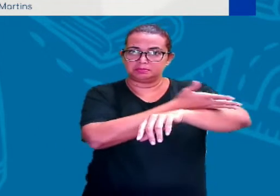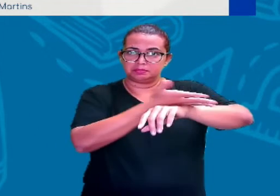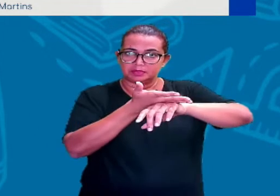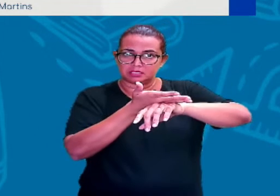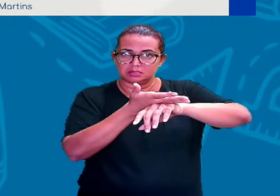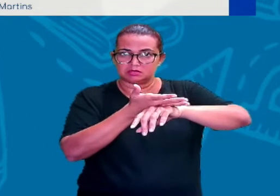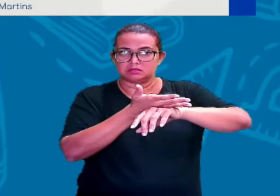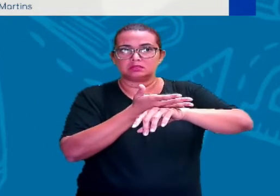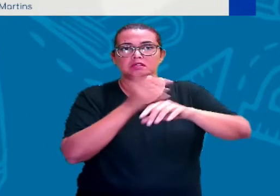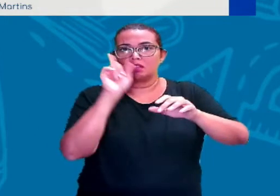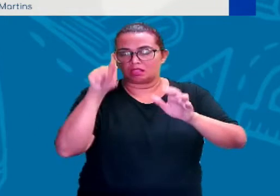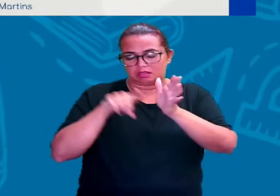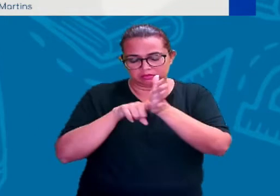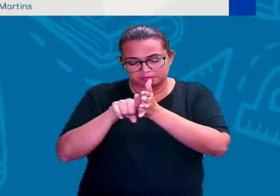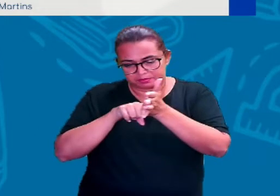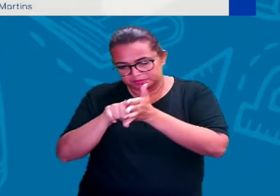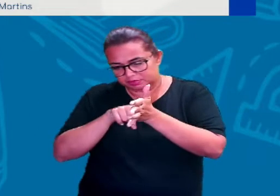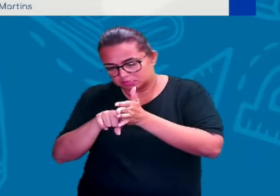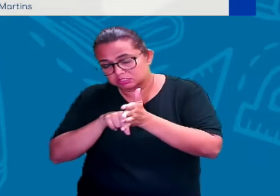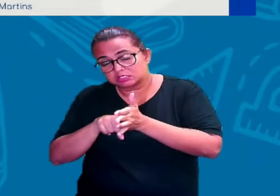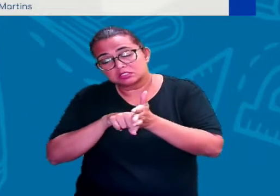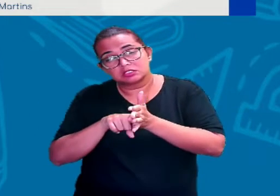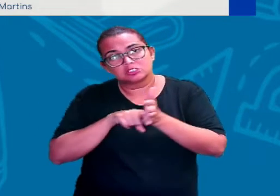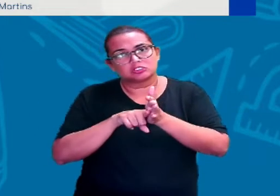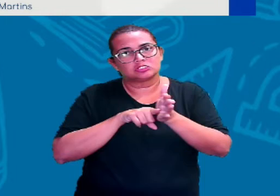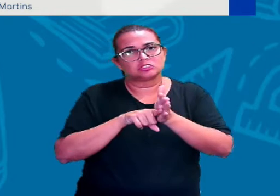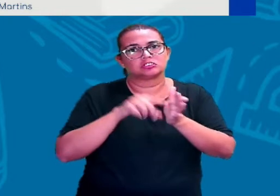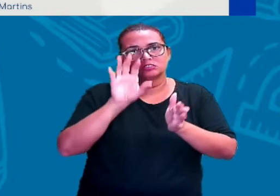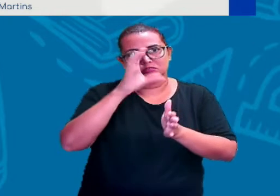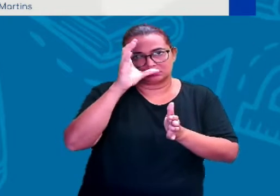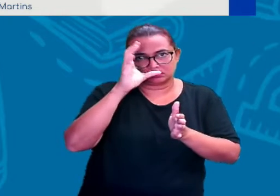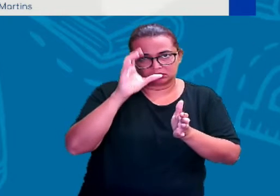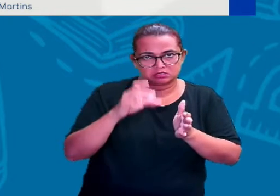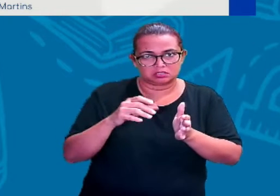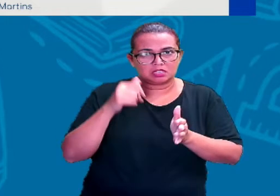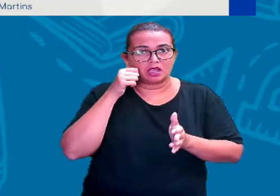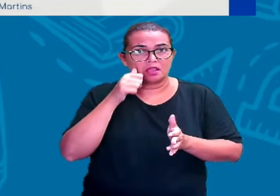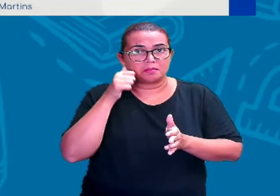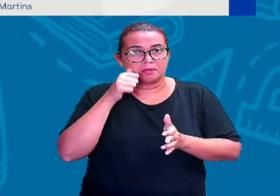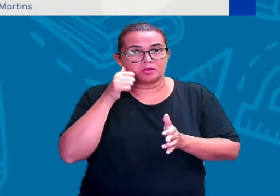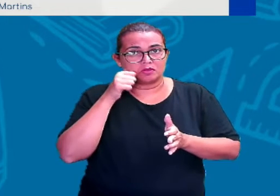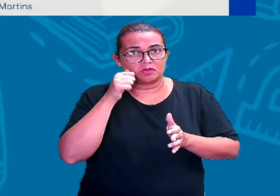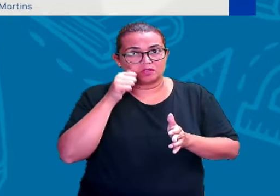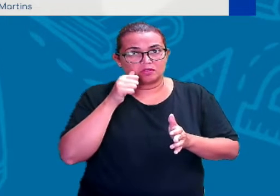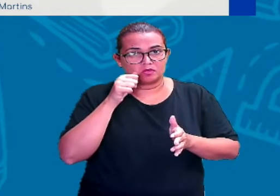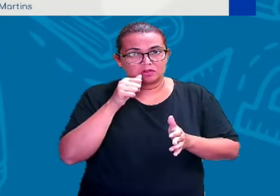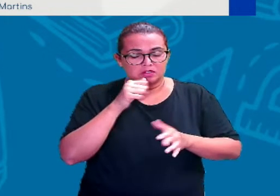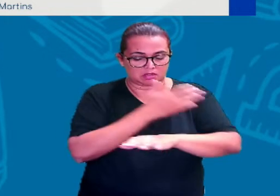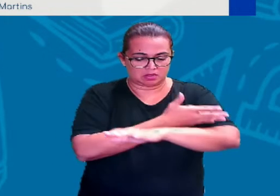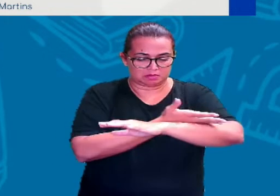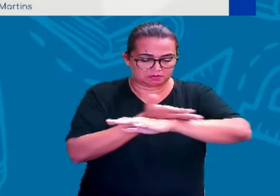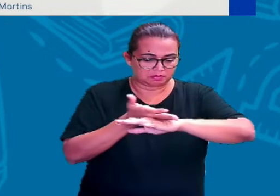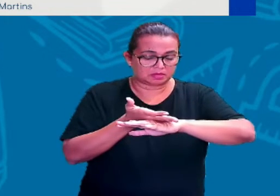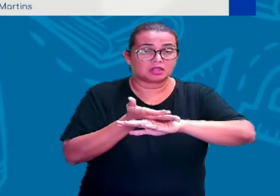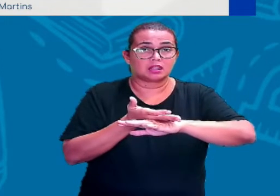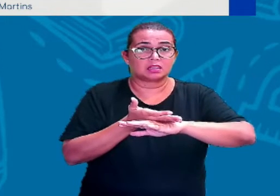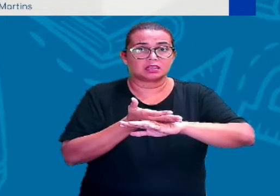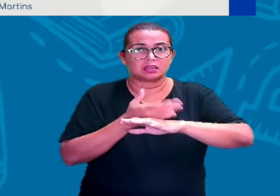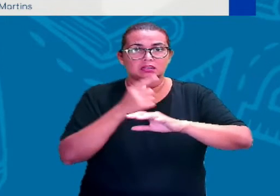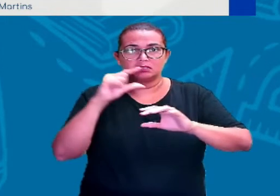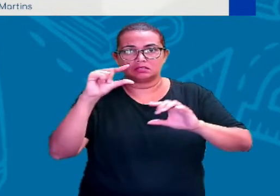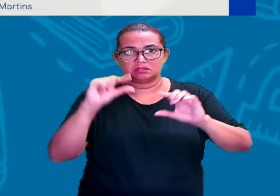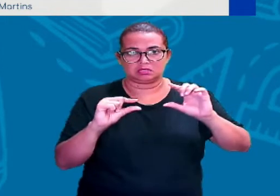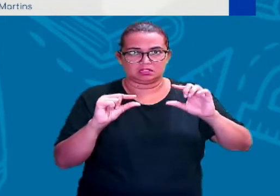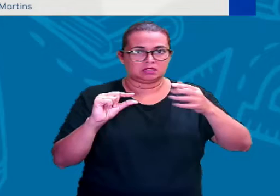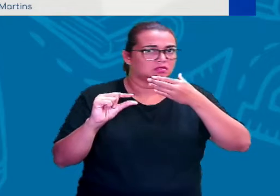uma pesquisa, né, do IBGE, é uma pesquisa científica. A mulher branca, ela ganha um pouco menos